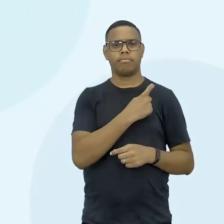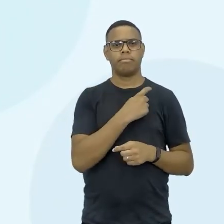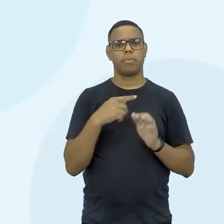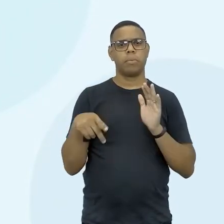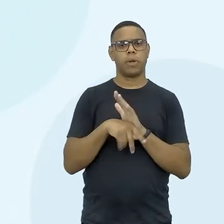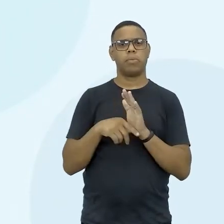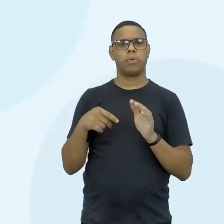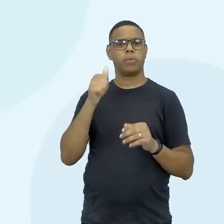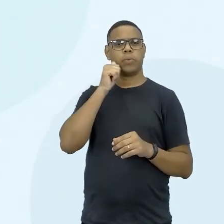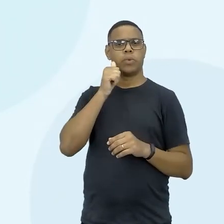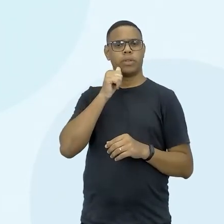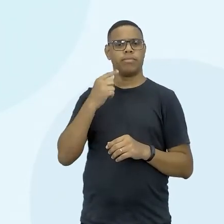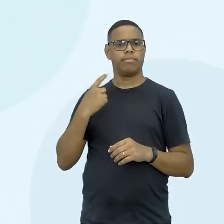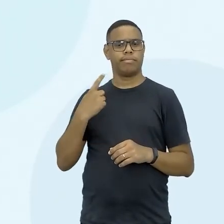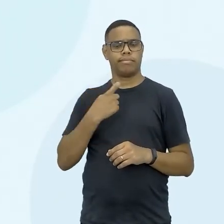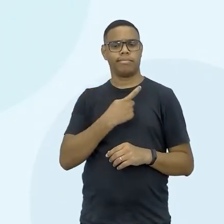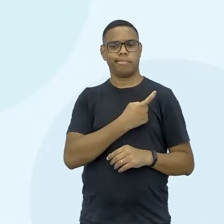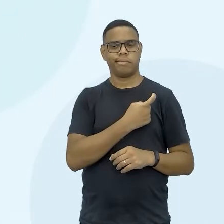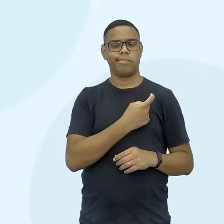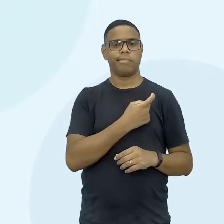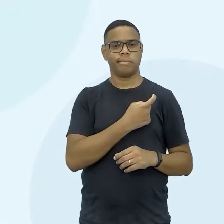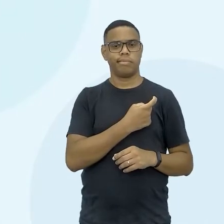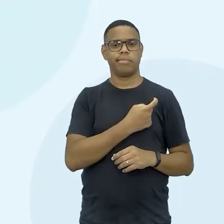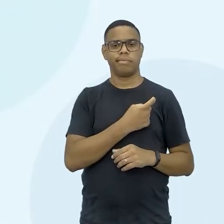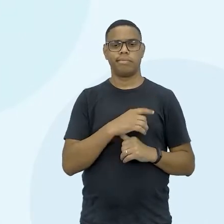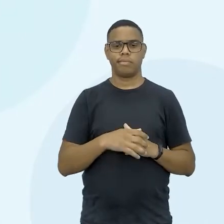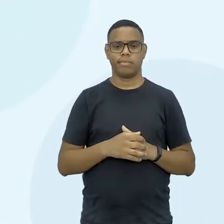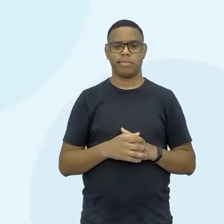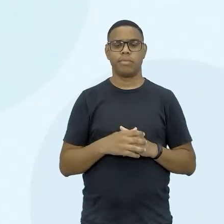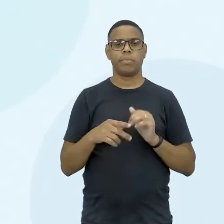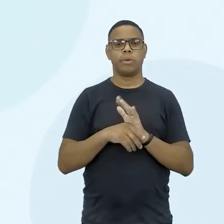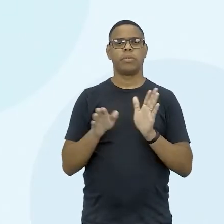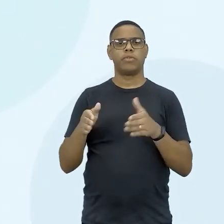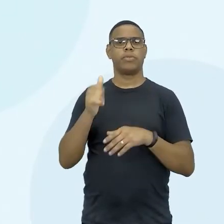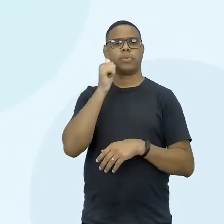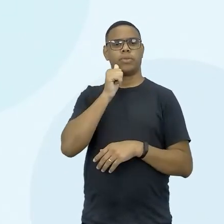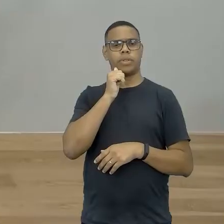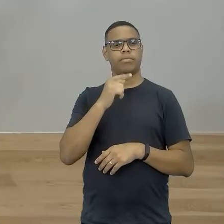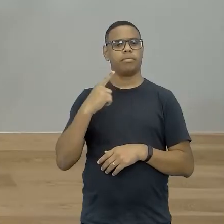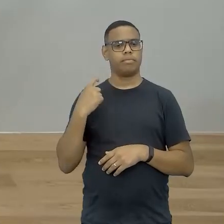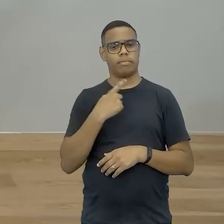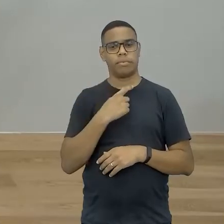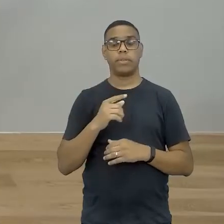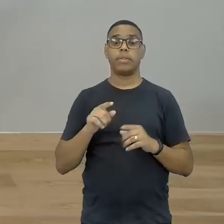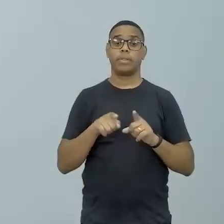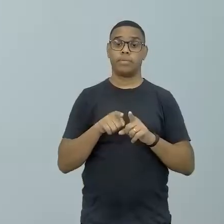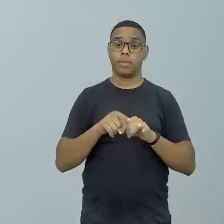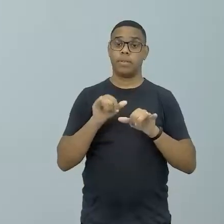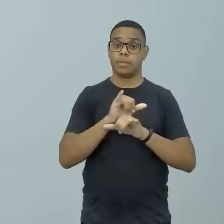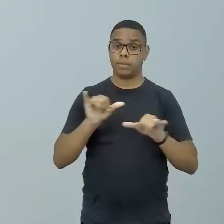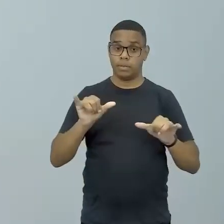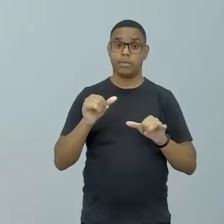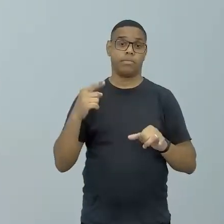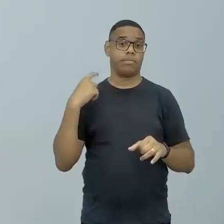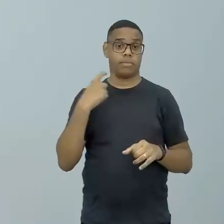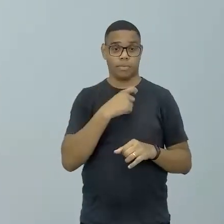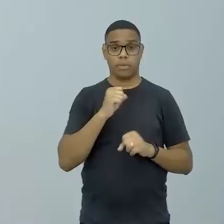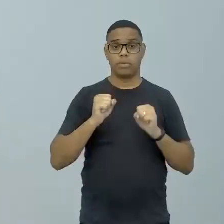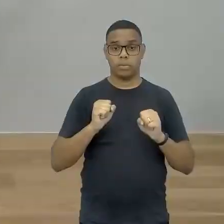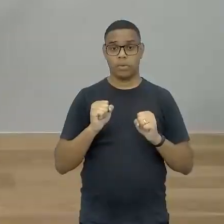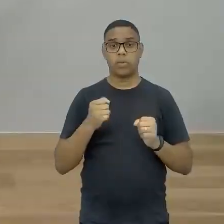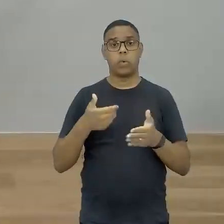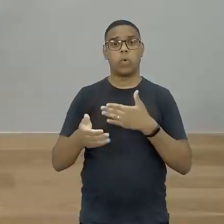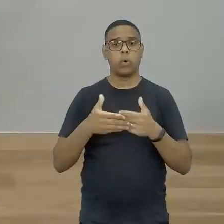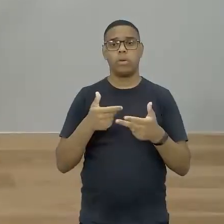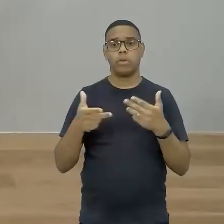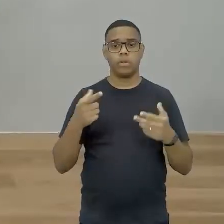feminina. Perfume voltado ao público Perfume feminino. também, é verdade, que fica bem bonito. Inclusive, propaganda de perfume pode ser propaganda de